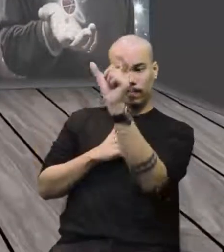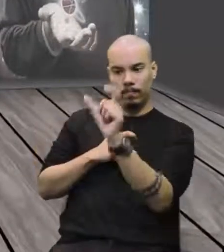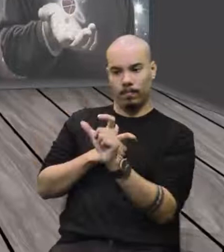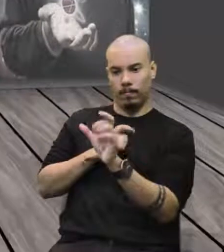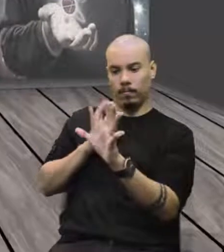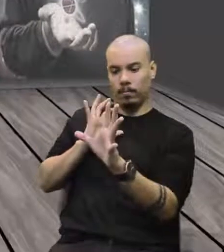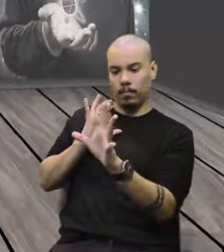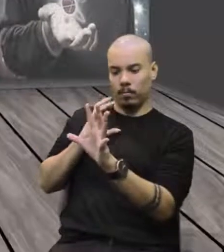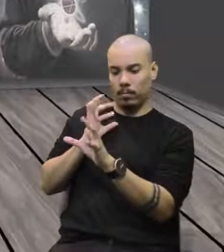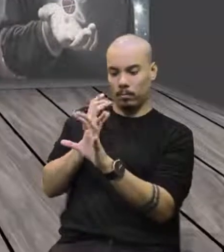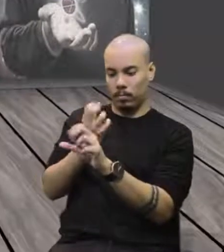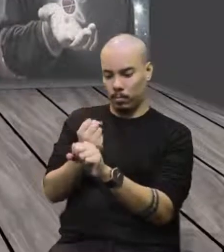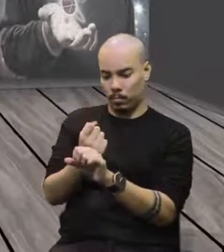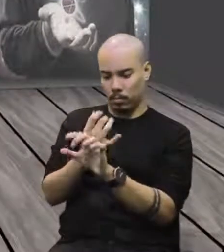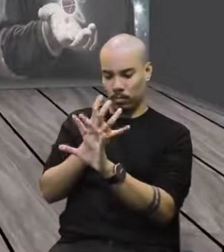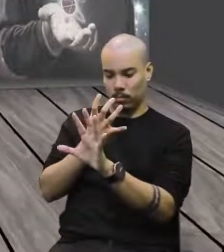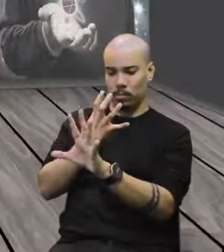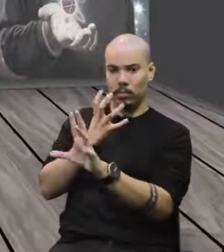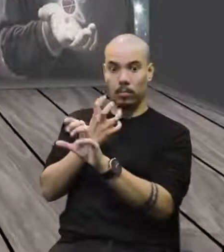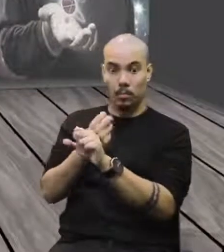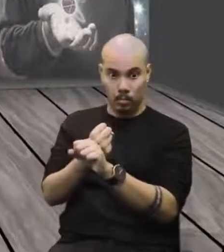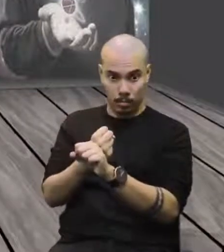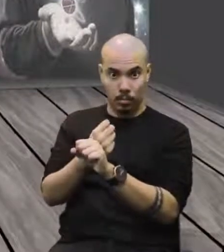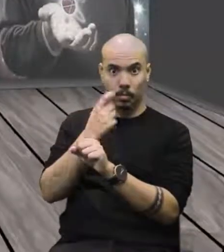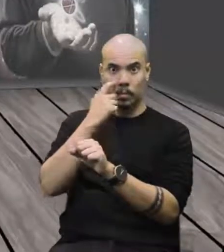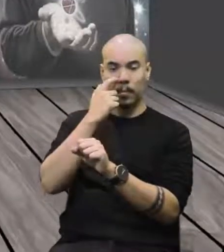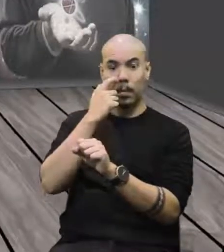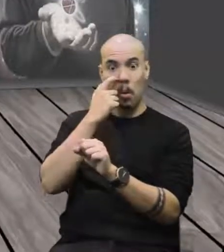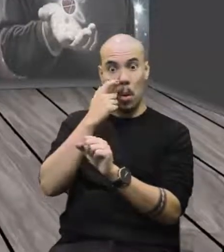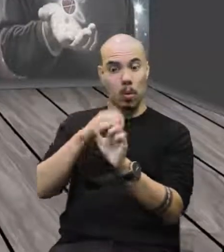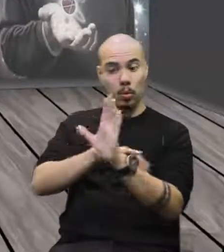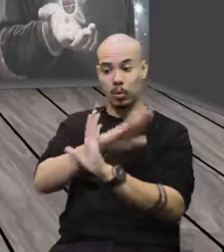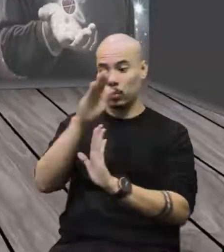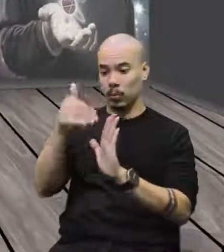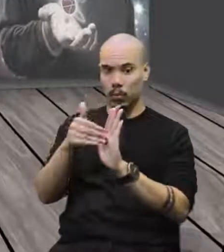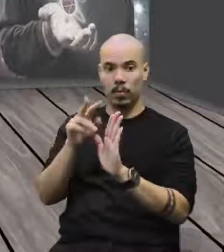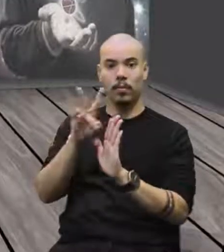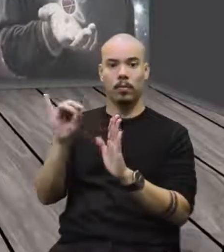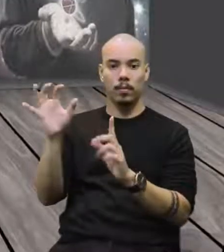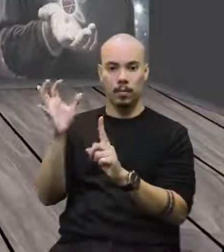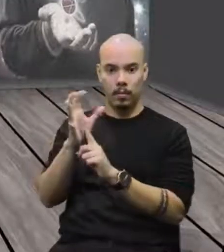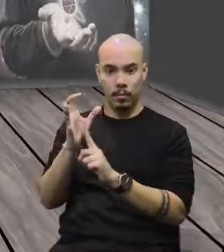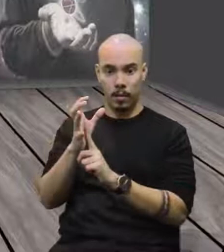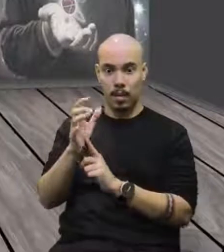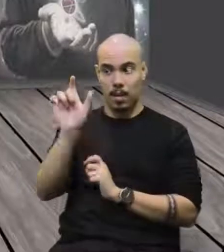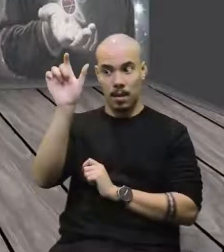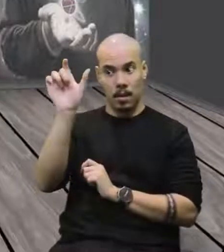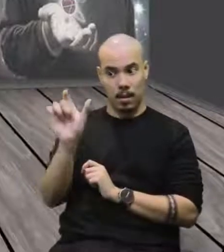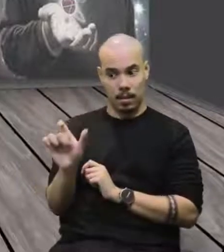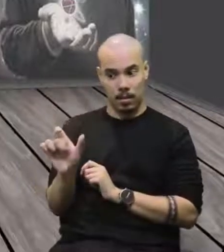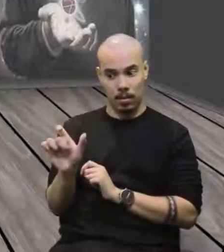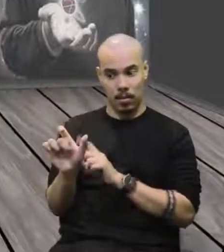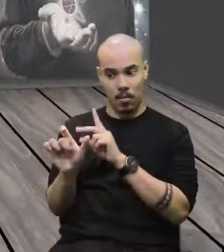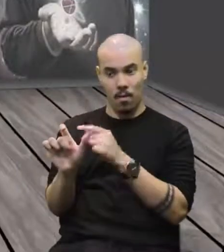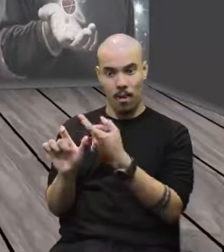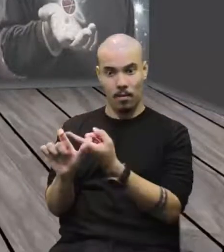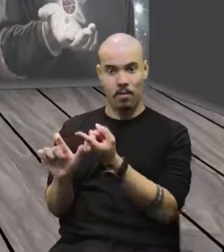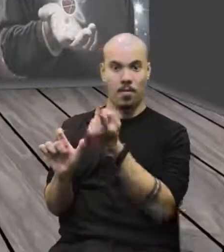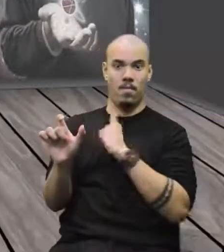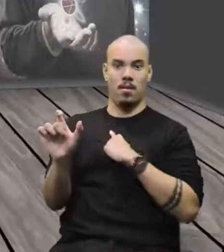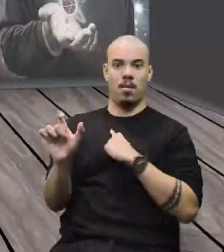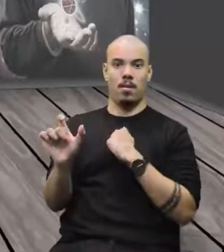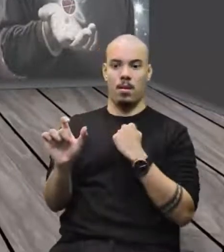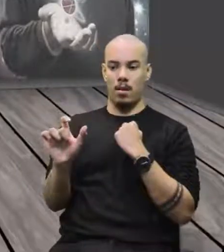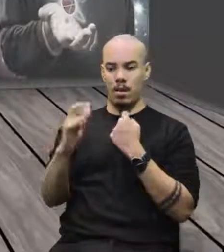não é nele em si, é ao redor. Então, tudo que estiver ao redor vai afetar o outro. E esse outro vai afetar esse aqui, dependendo